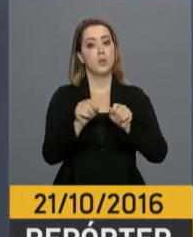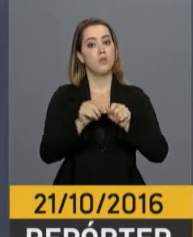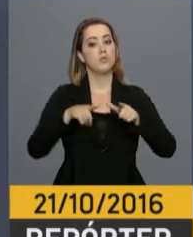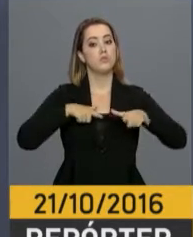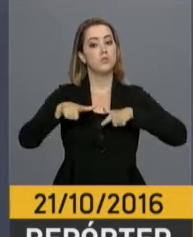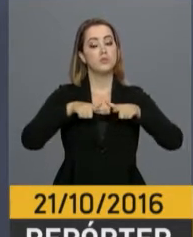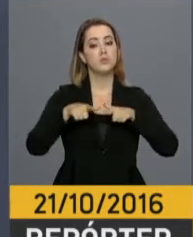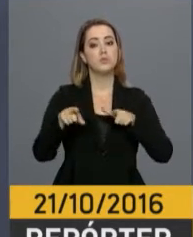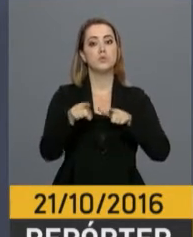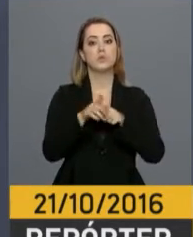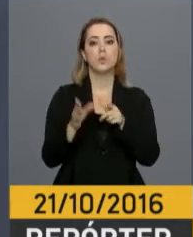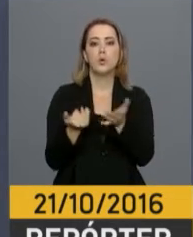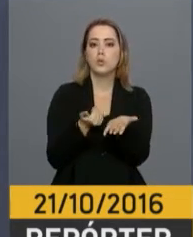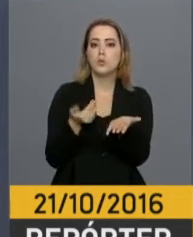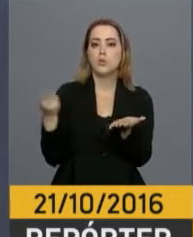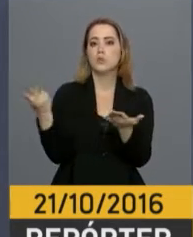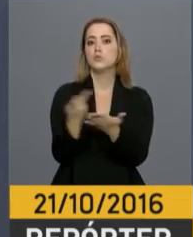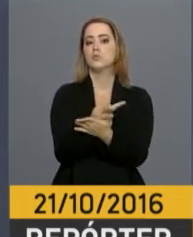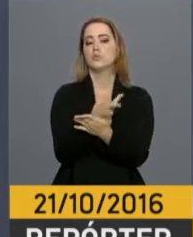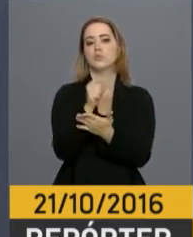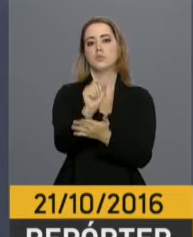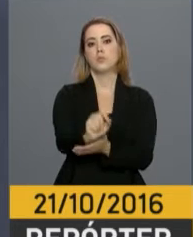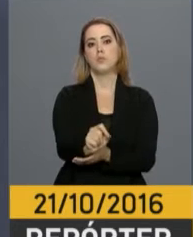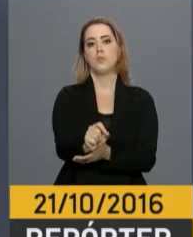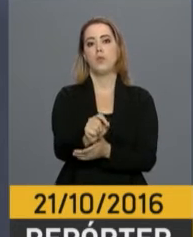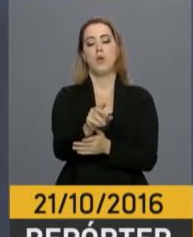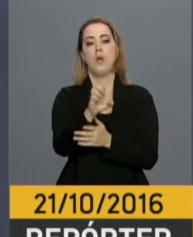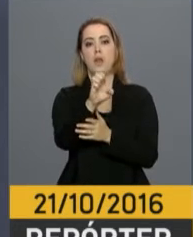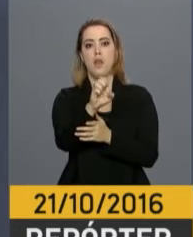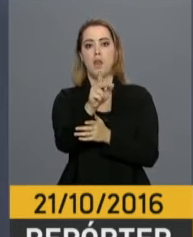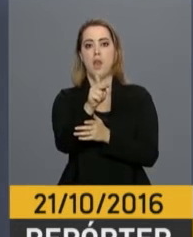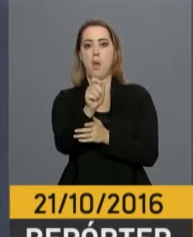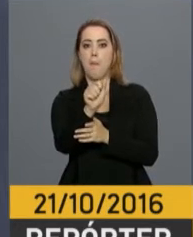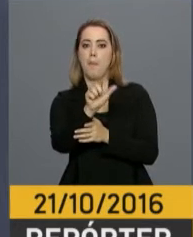do funcionamento agora do EPOL.